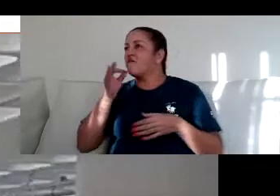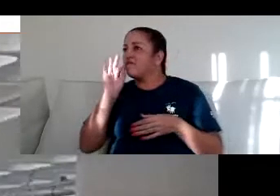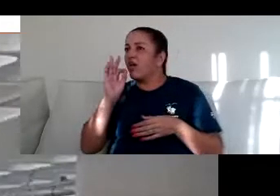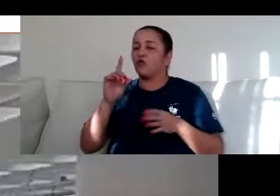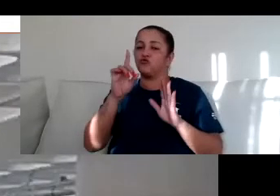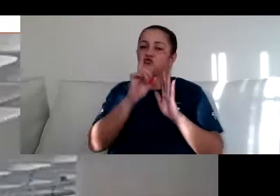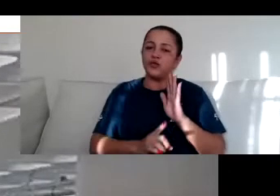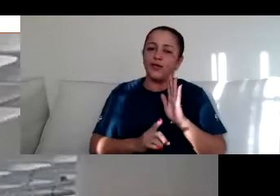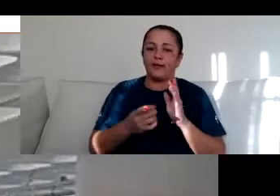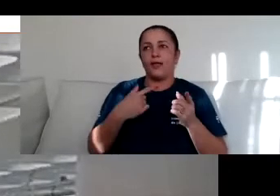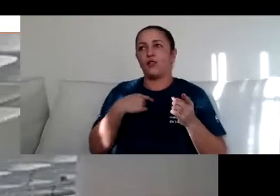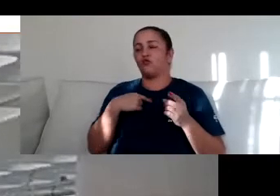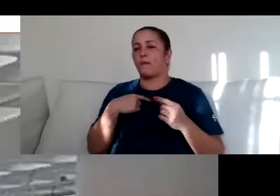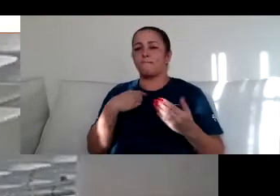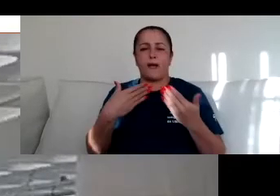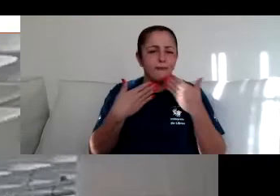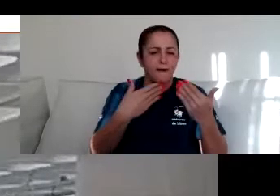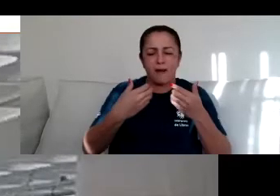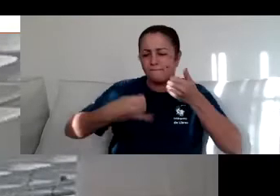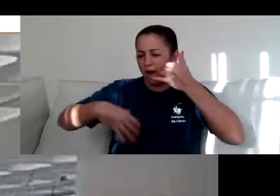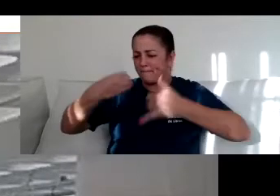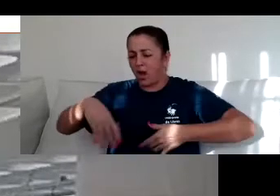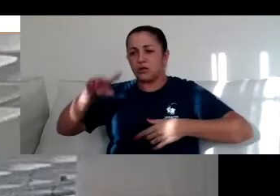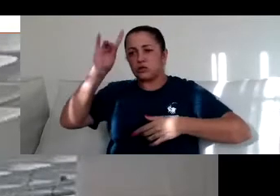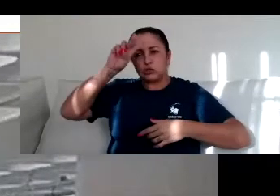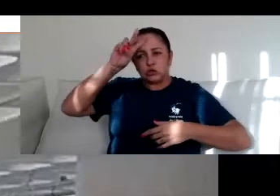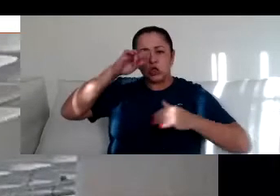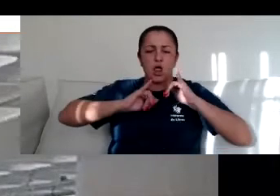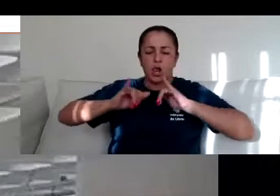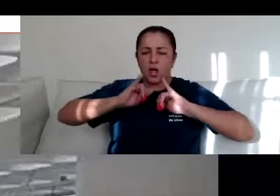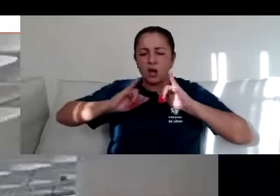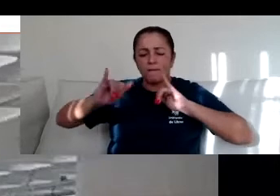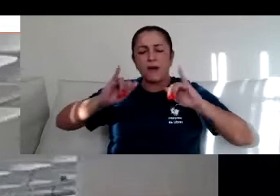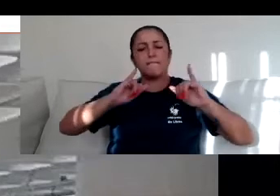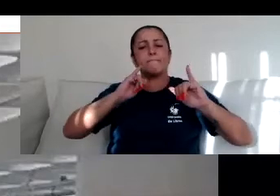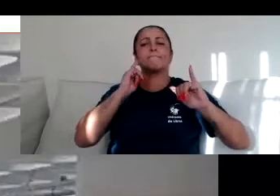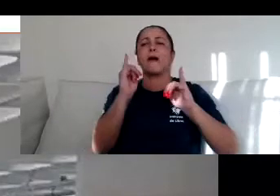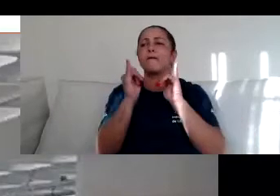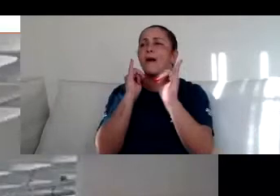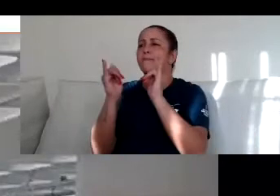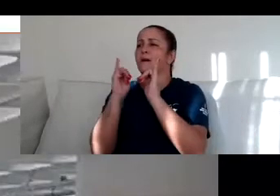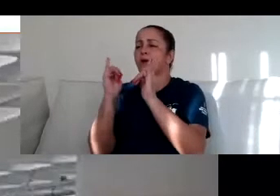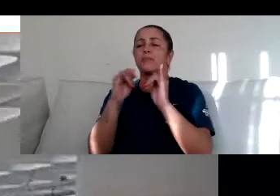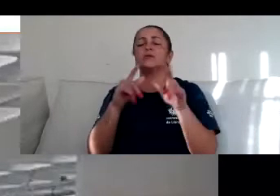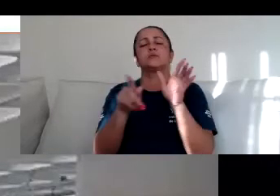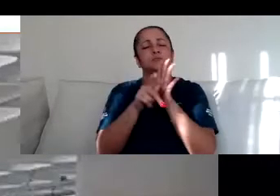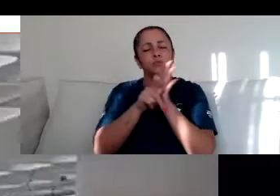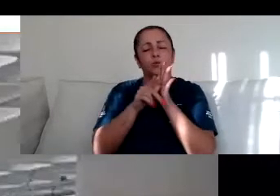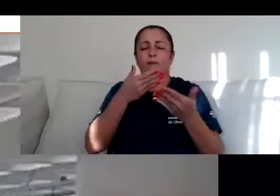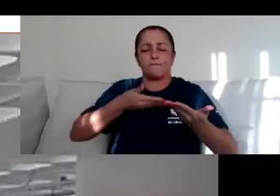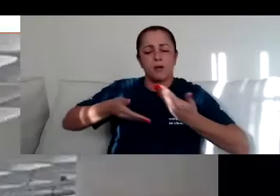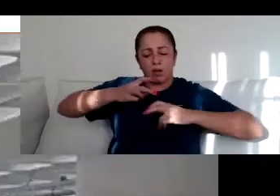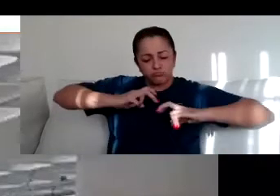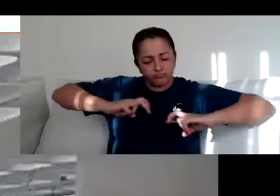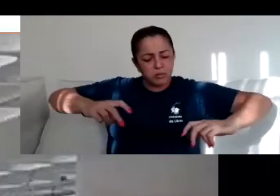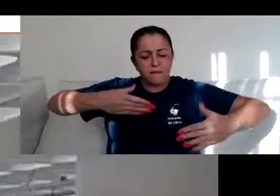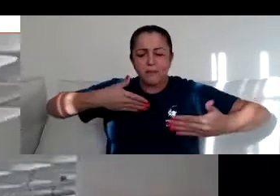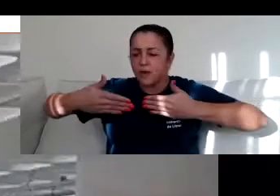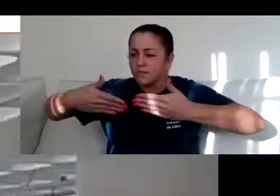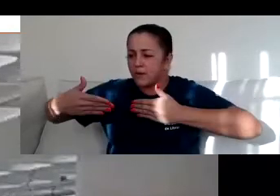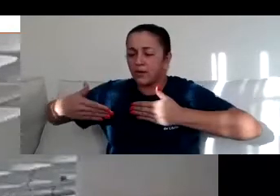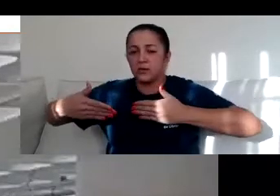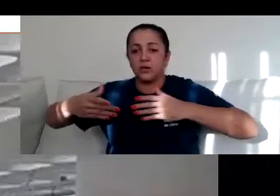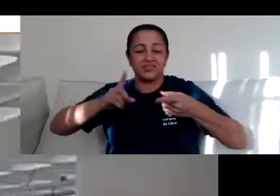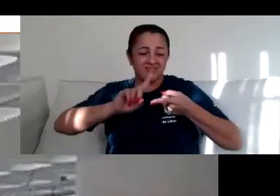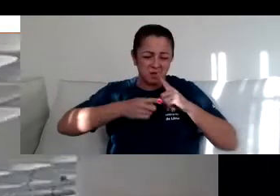temáticas, saraus, contação de histórias, roda de conversas, debates em torno da temática racial eram